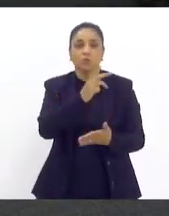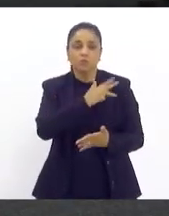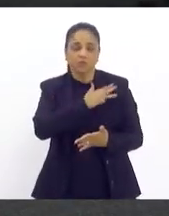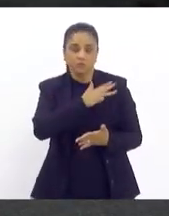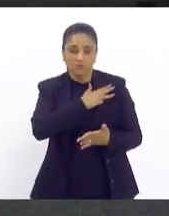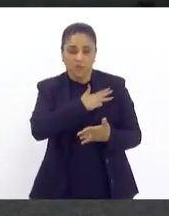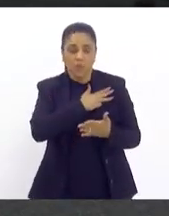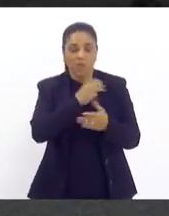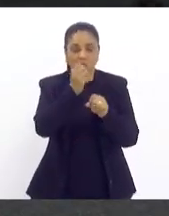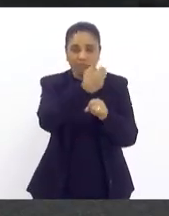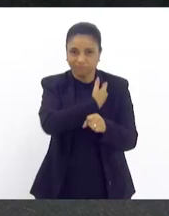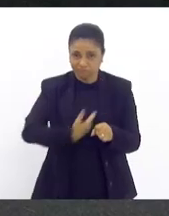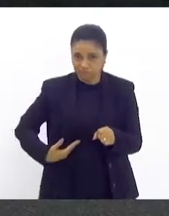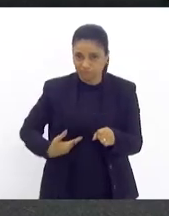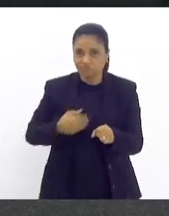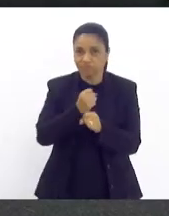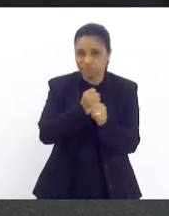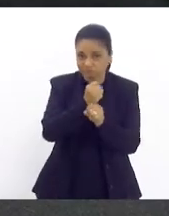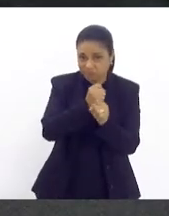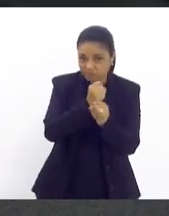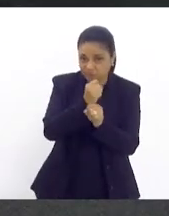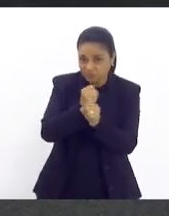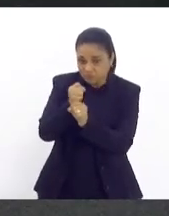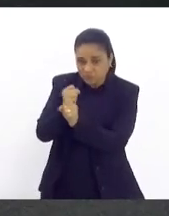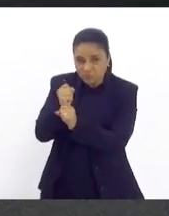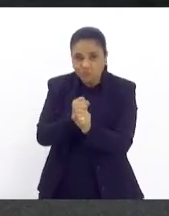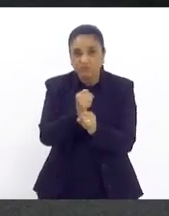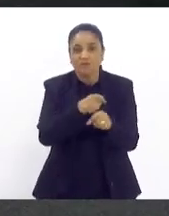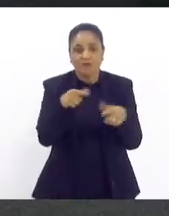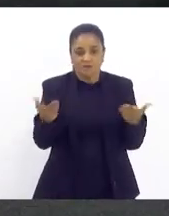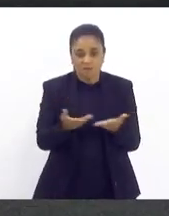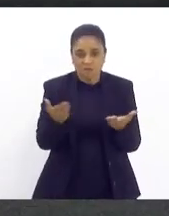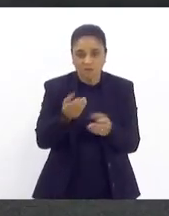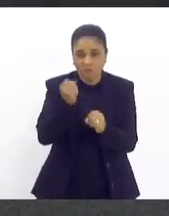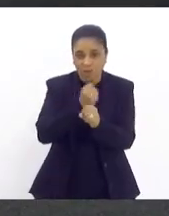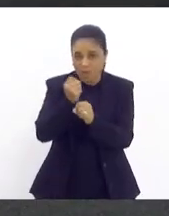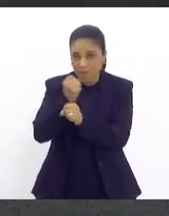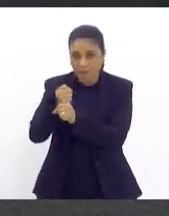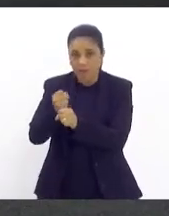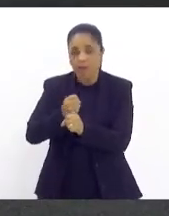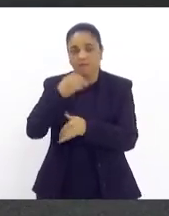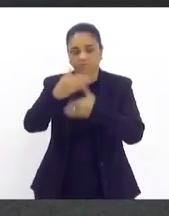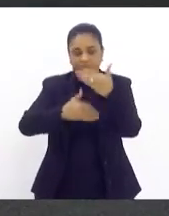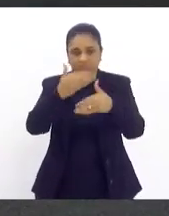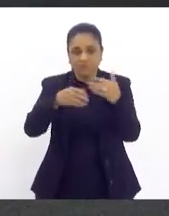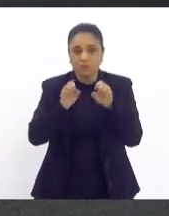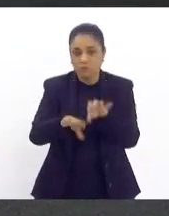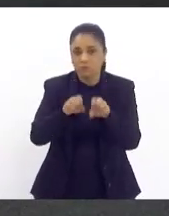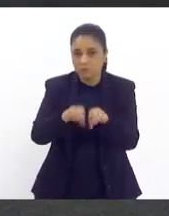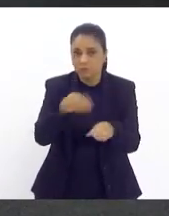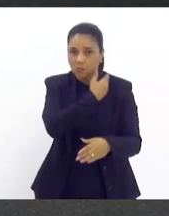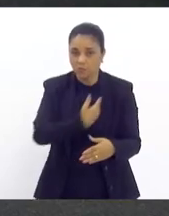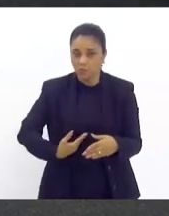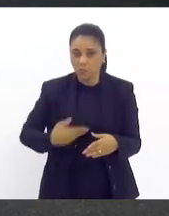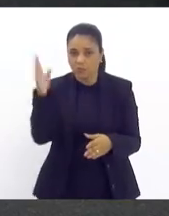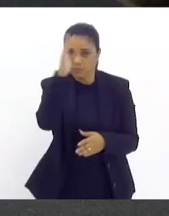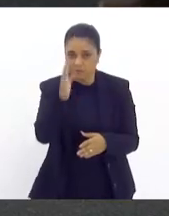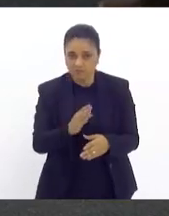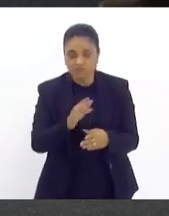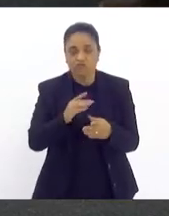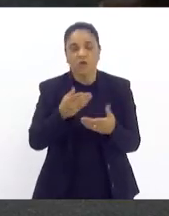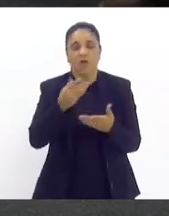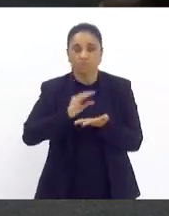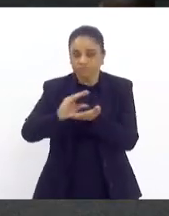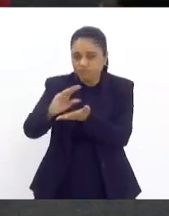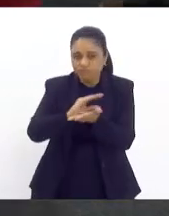o Lula tomou várias medidas de reconstrução no ensino público brasileiro cita que ele já reajustou a merenda